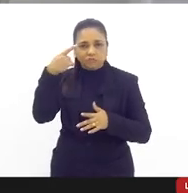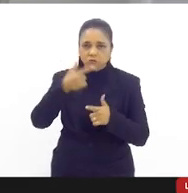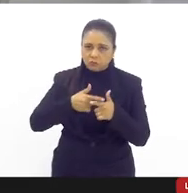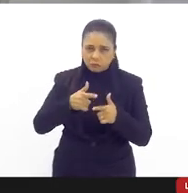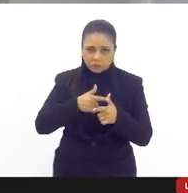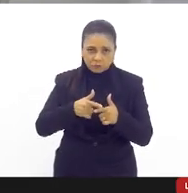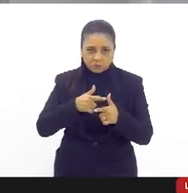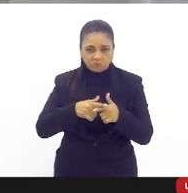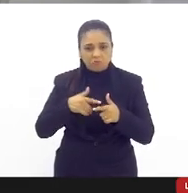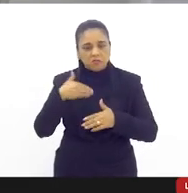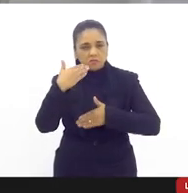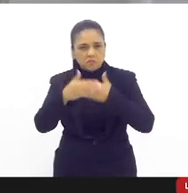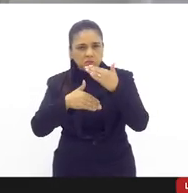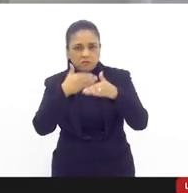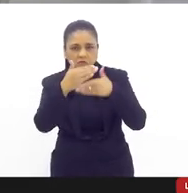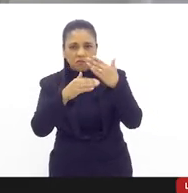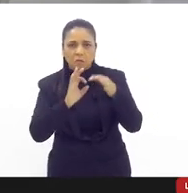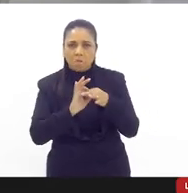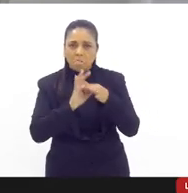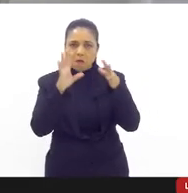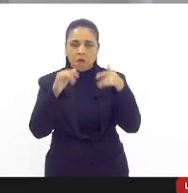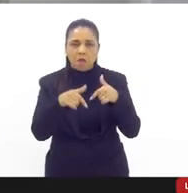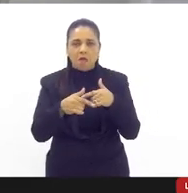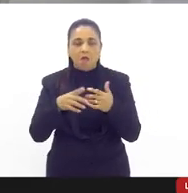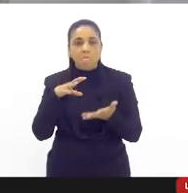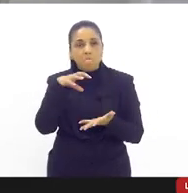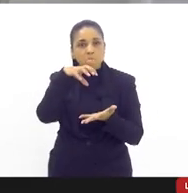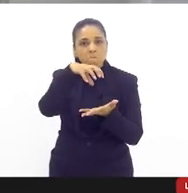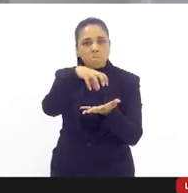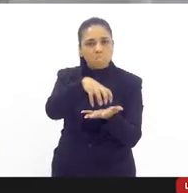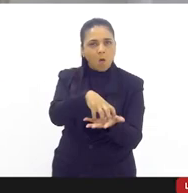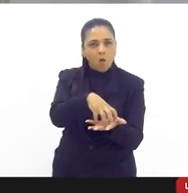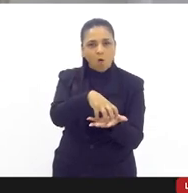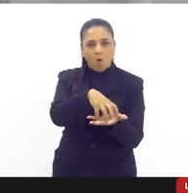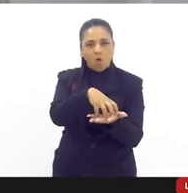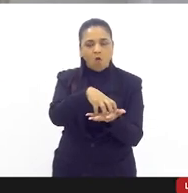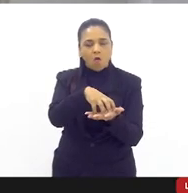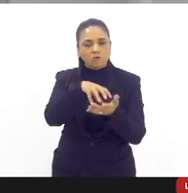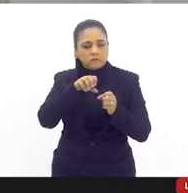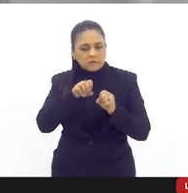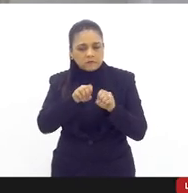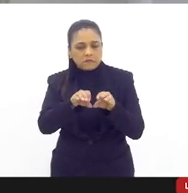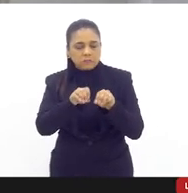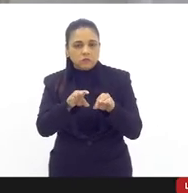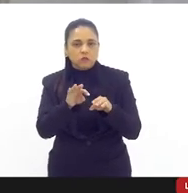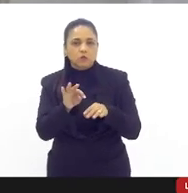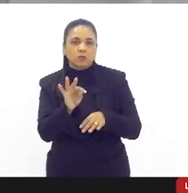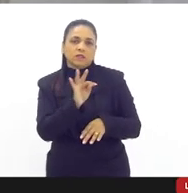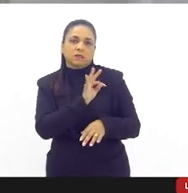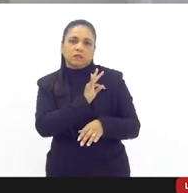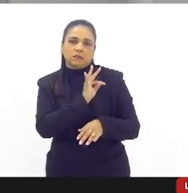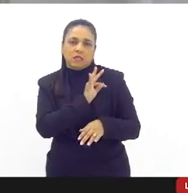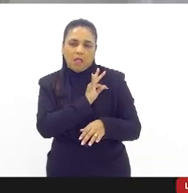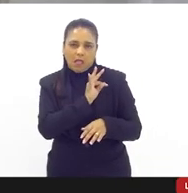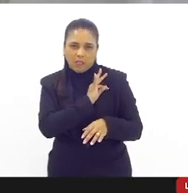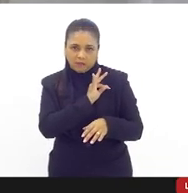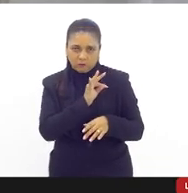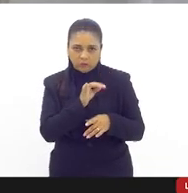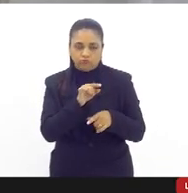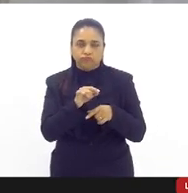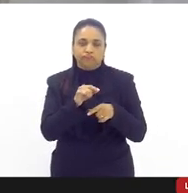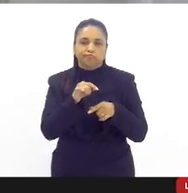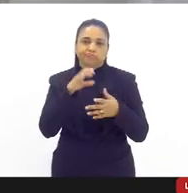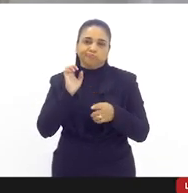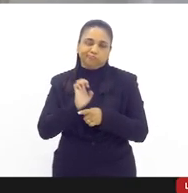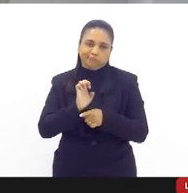que ela continue se desenvolver como grande Polo de ensino técnico no estado do Rio de Janeiro e que é um exemplo para